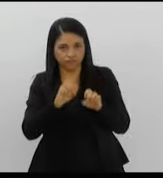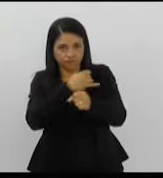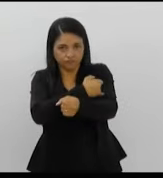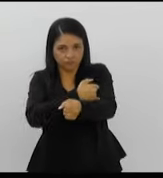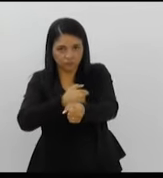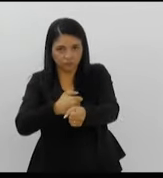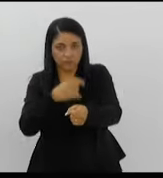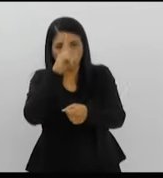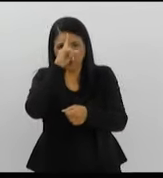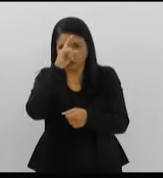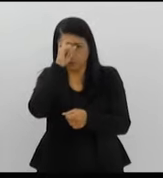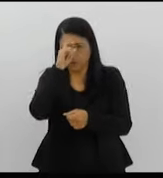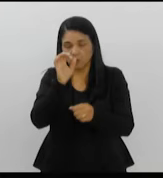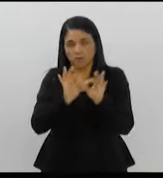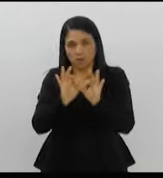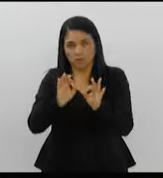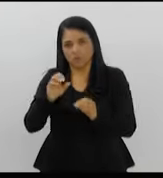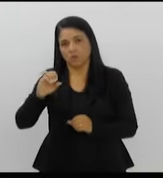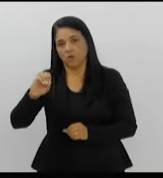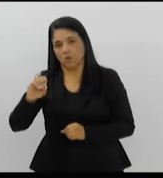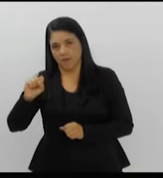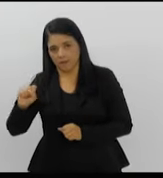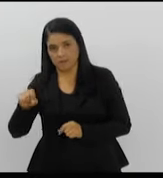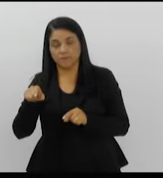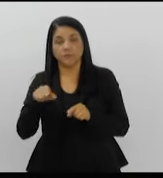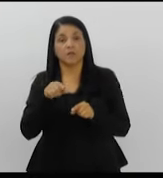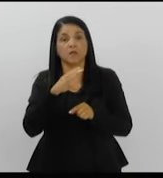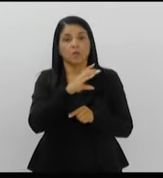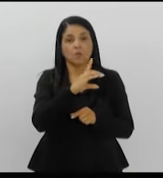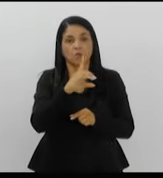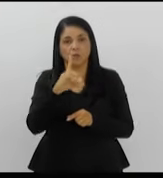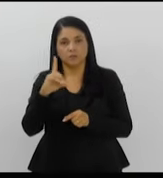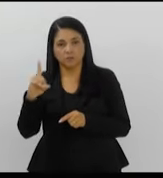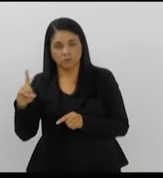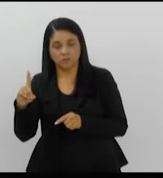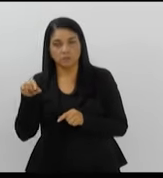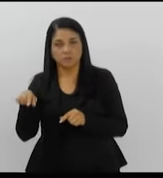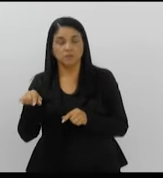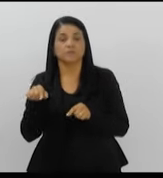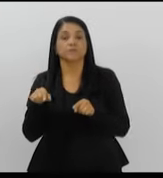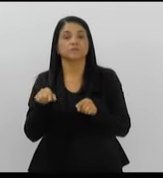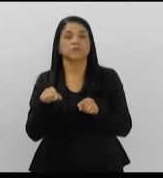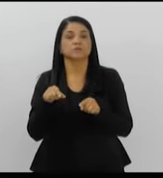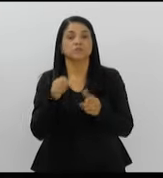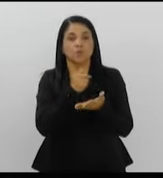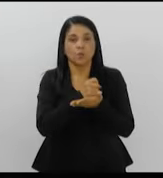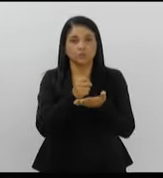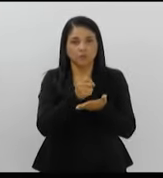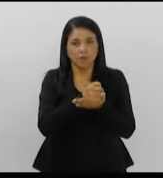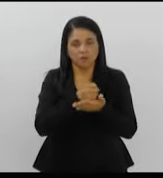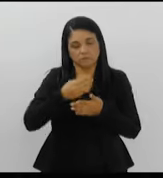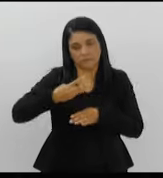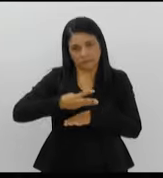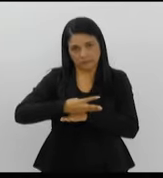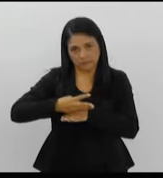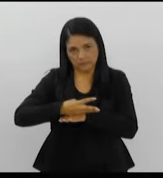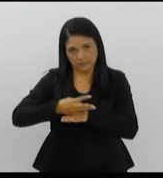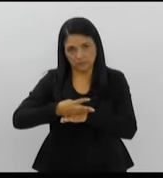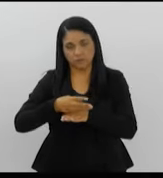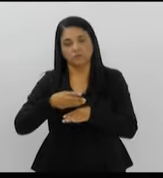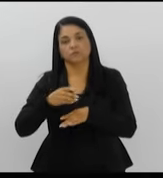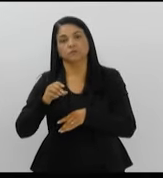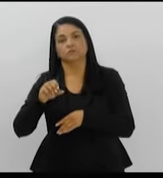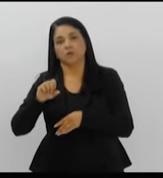das Organizações de Saúde, a Coordenadoria de Contratos Terceirizados da